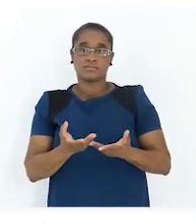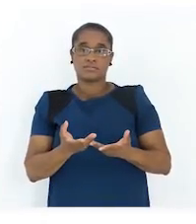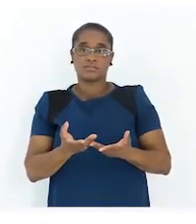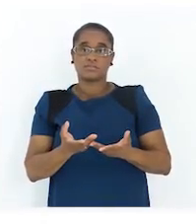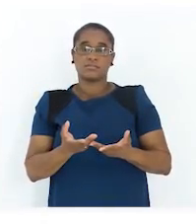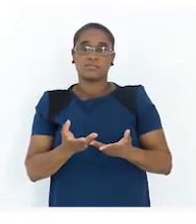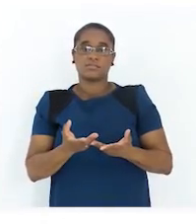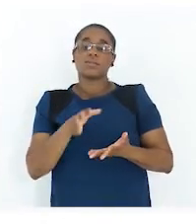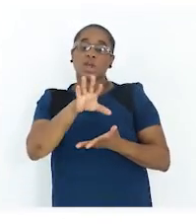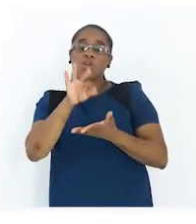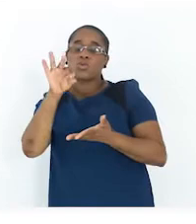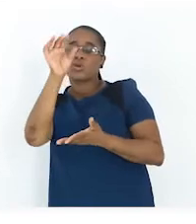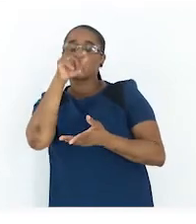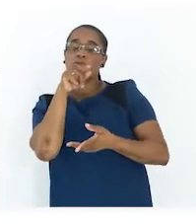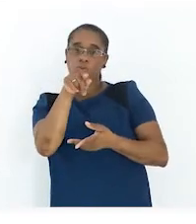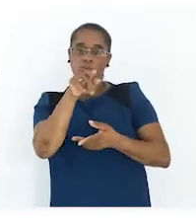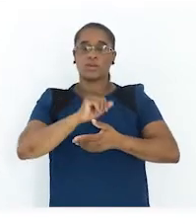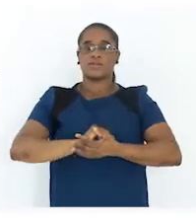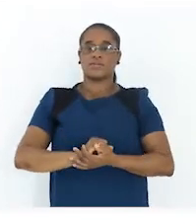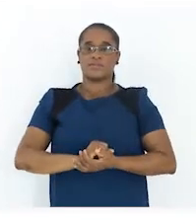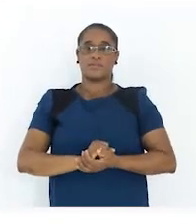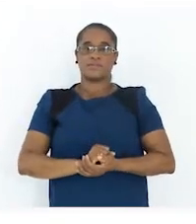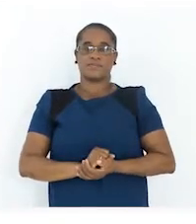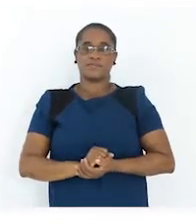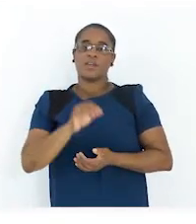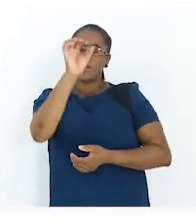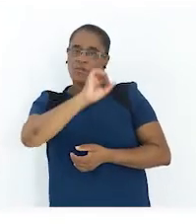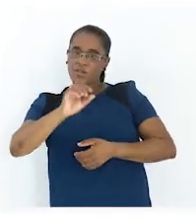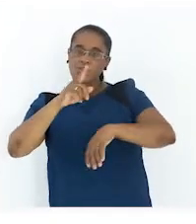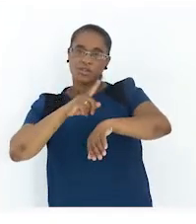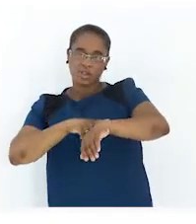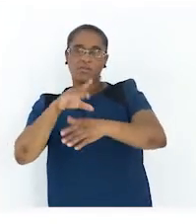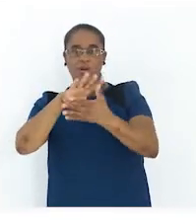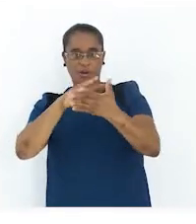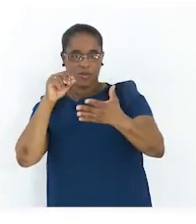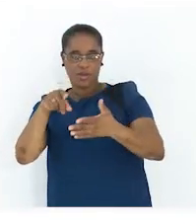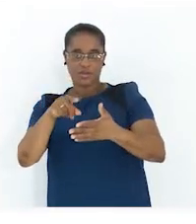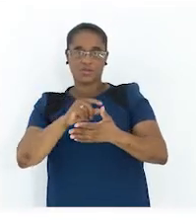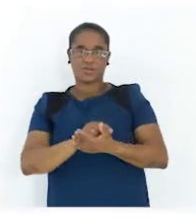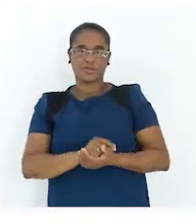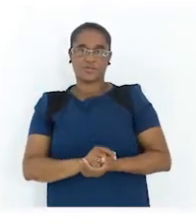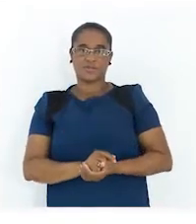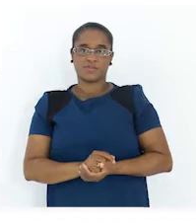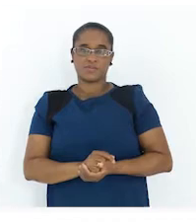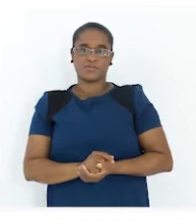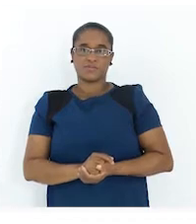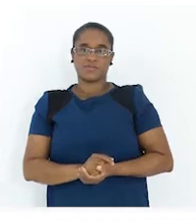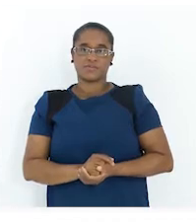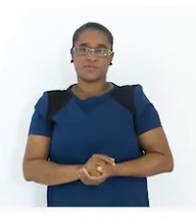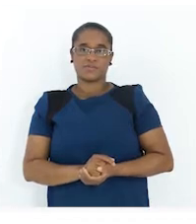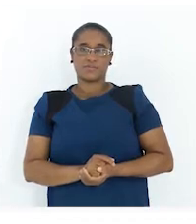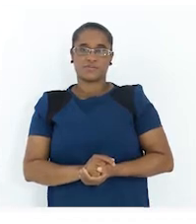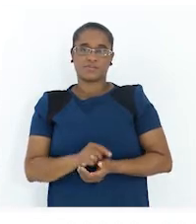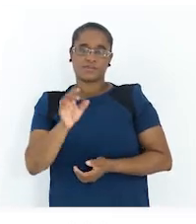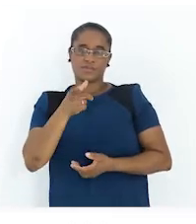as tuas opções. Ok? Vocês têm um tempinho para passar isso. Vocês têm um tempinho.